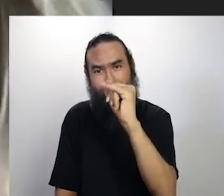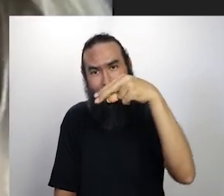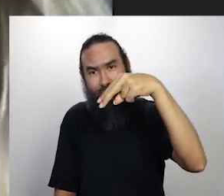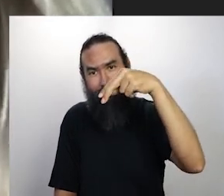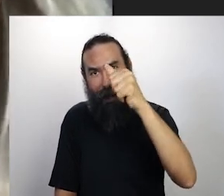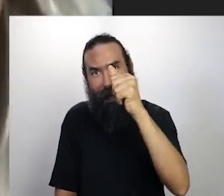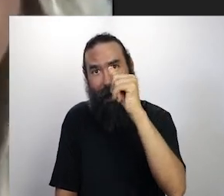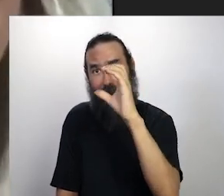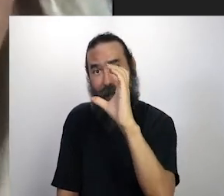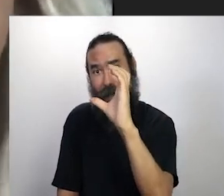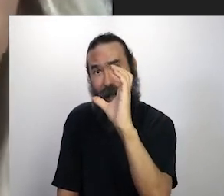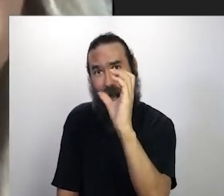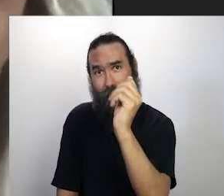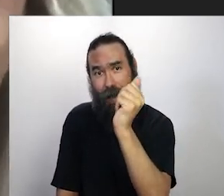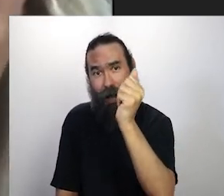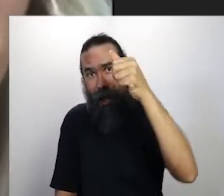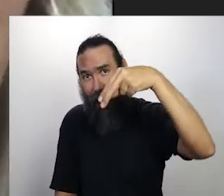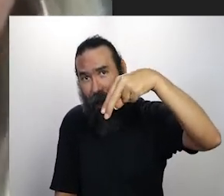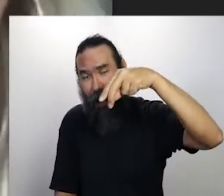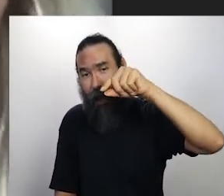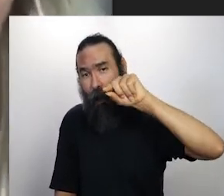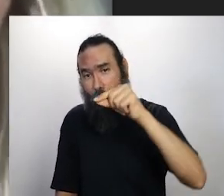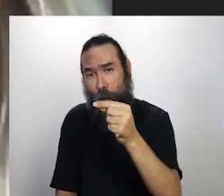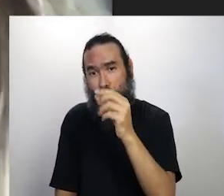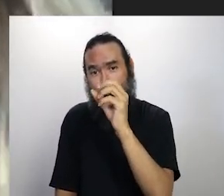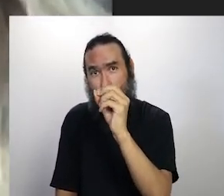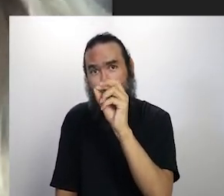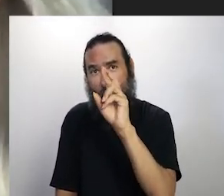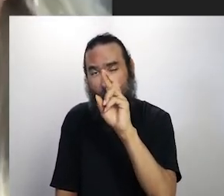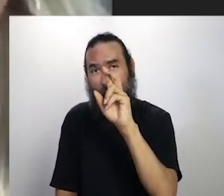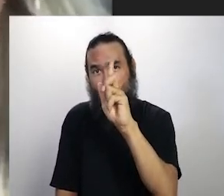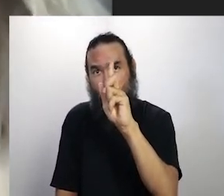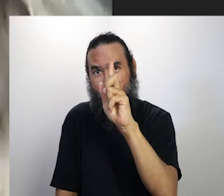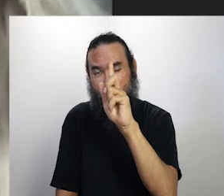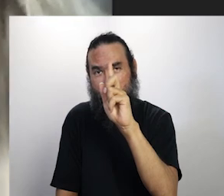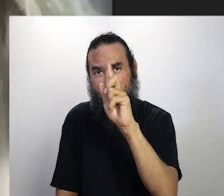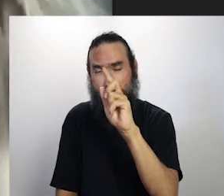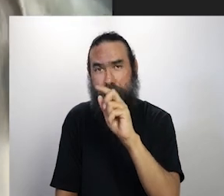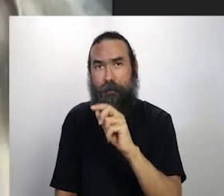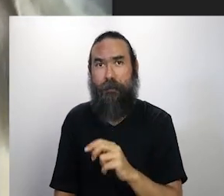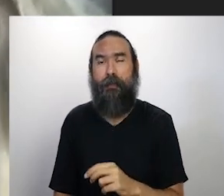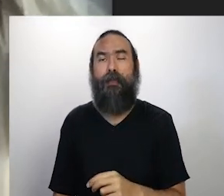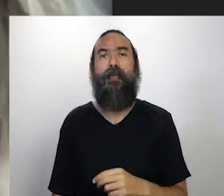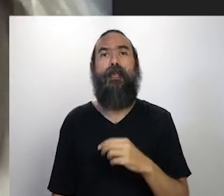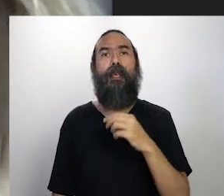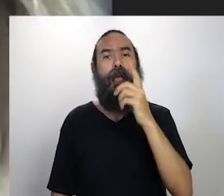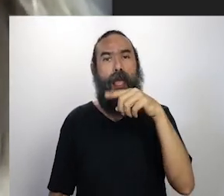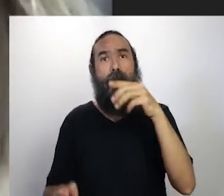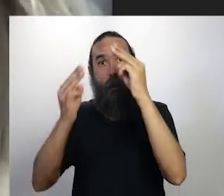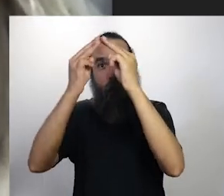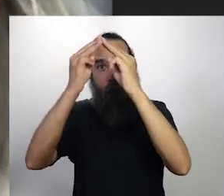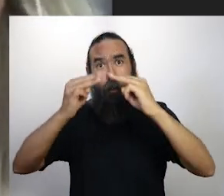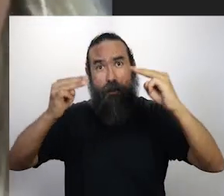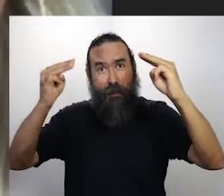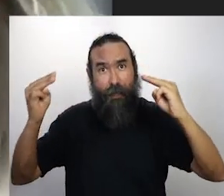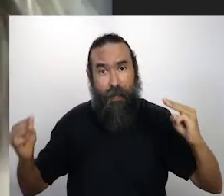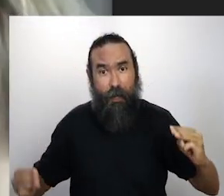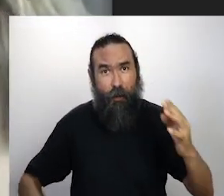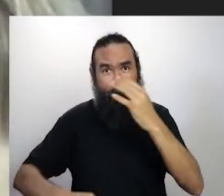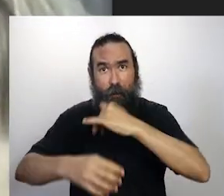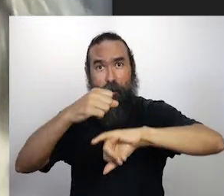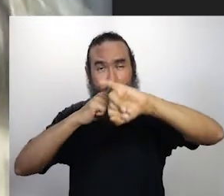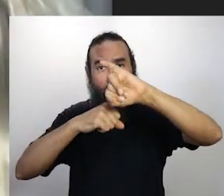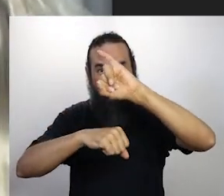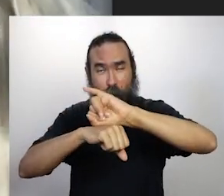Então, hoje ela é utilizada nos principais museus do Brasil, Museu Nacional, IBRAM, financiou parte da pesquisa,